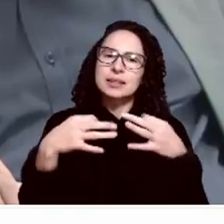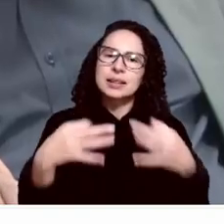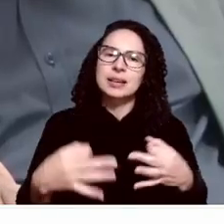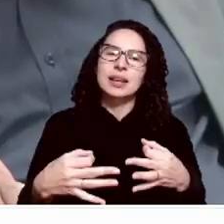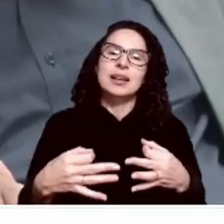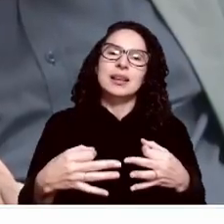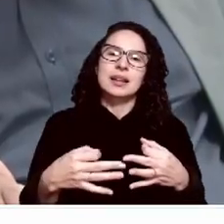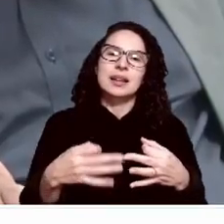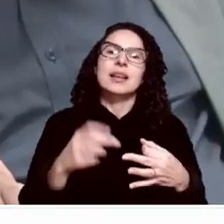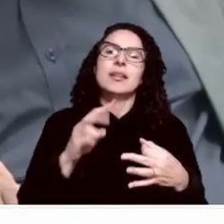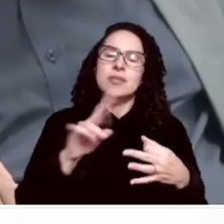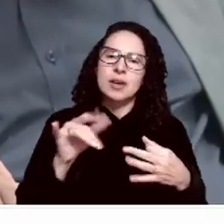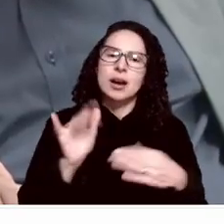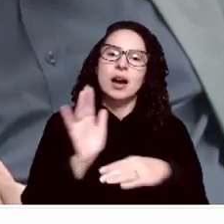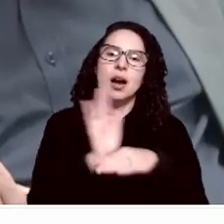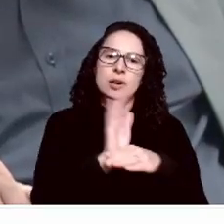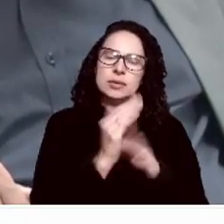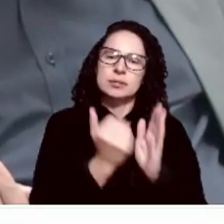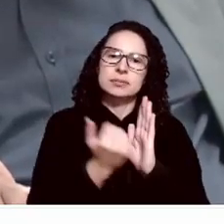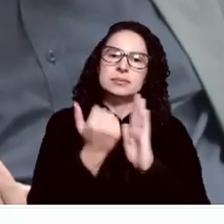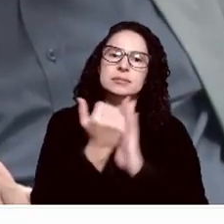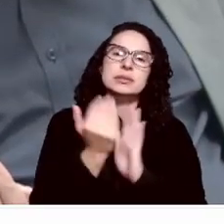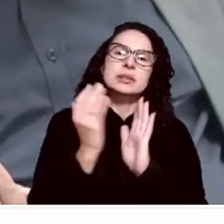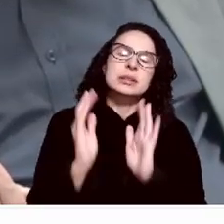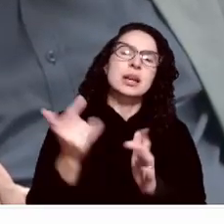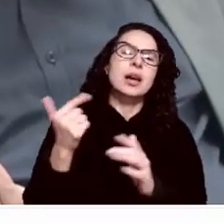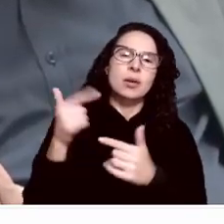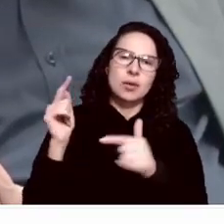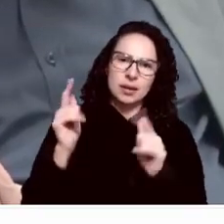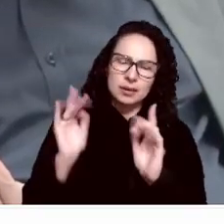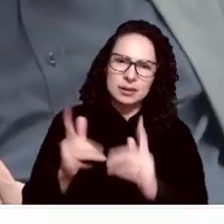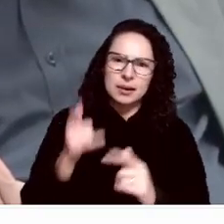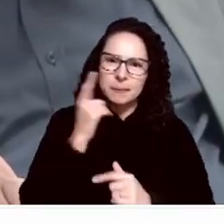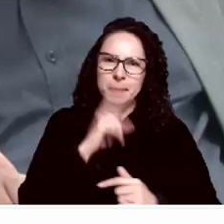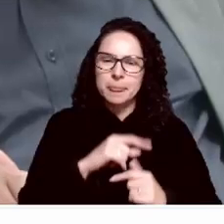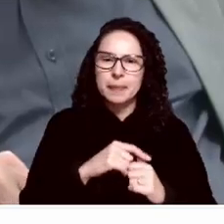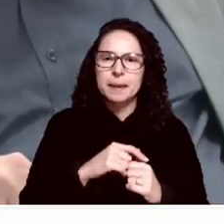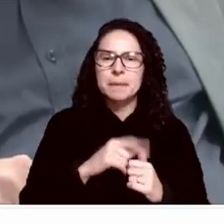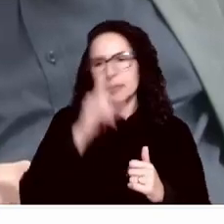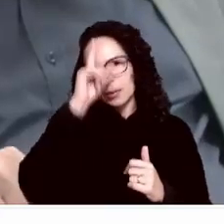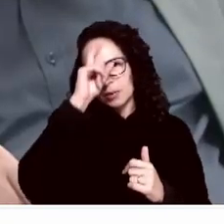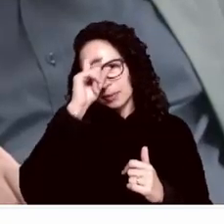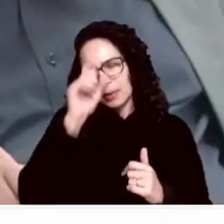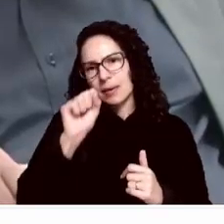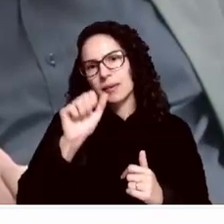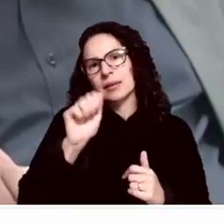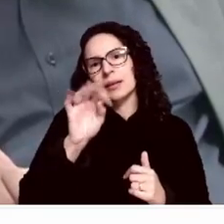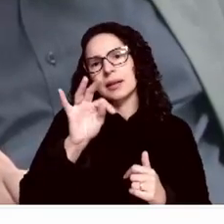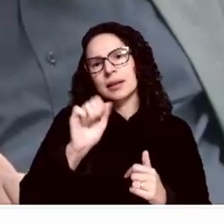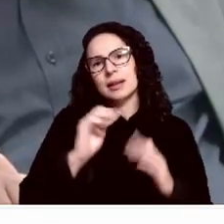vai continuar fazendo. Já fez as outras vezes também em relação à Santa Casa, tá? E